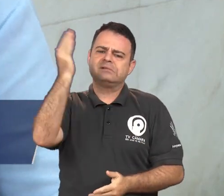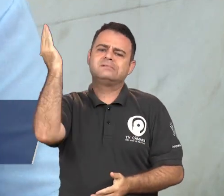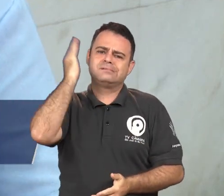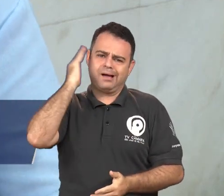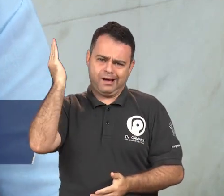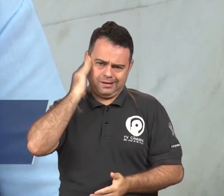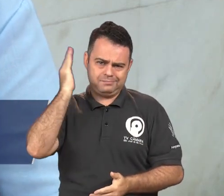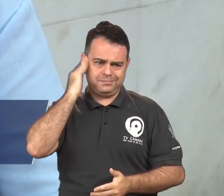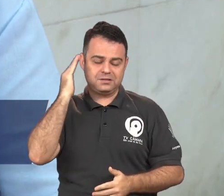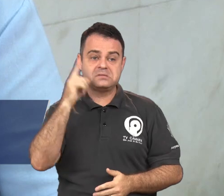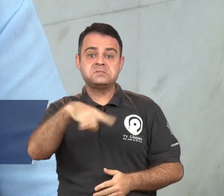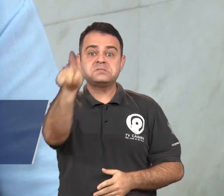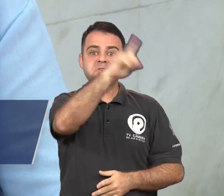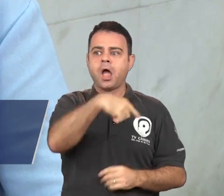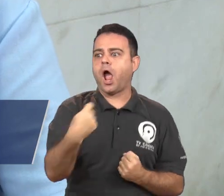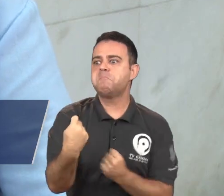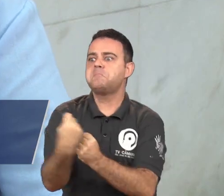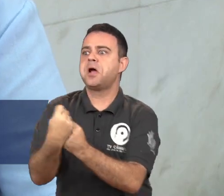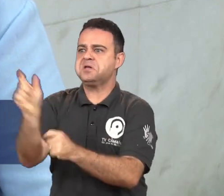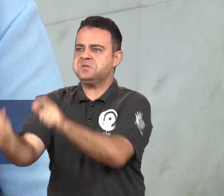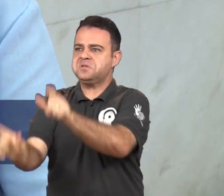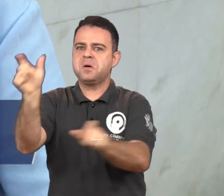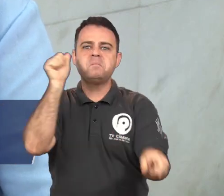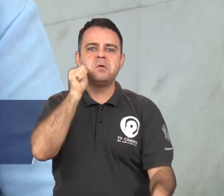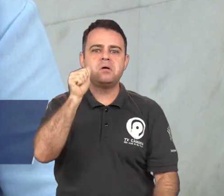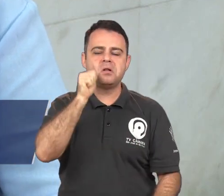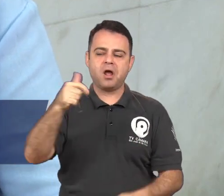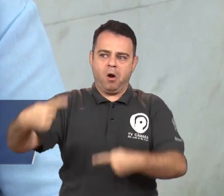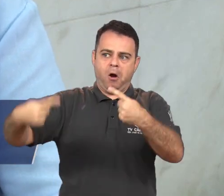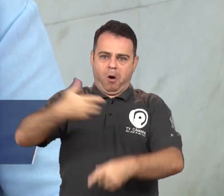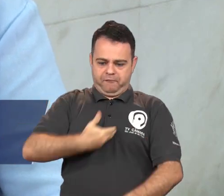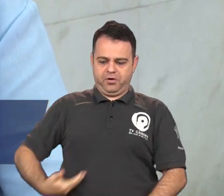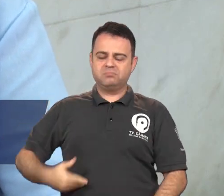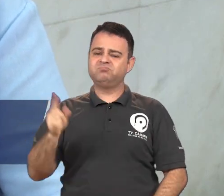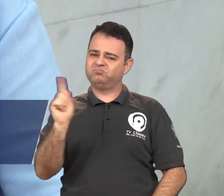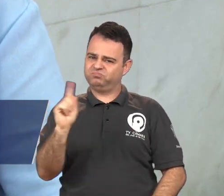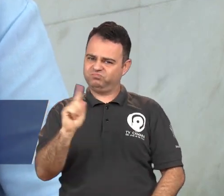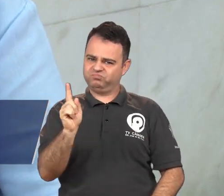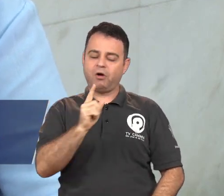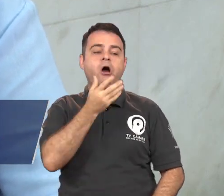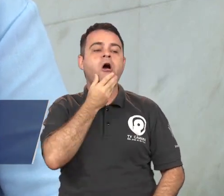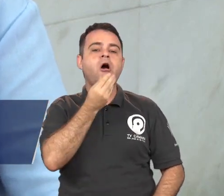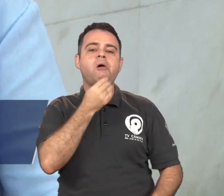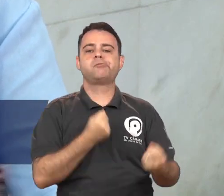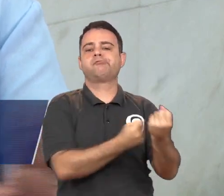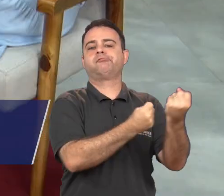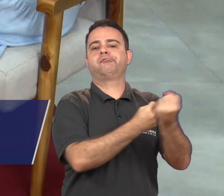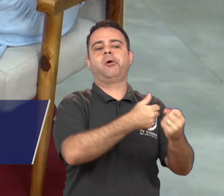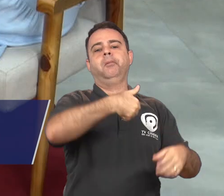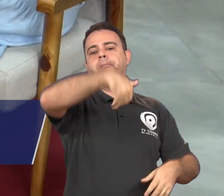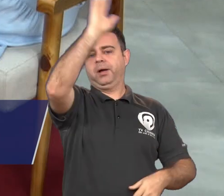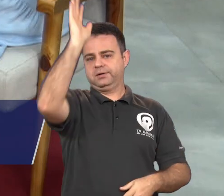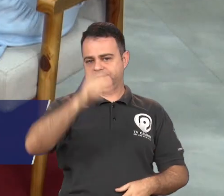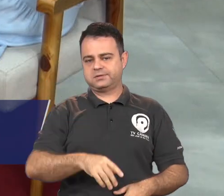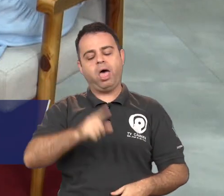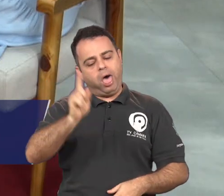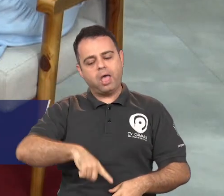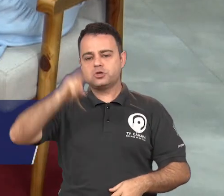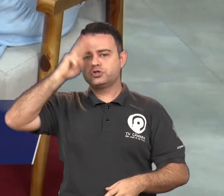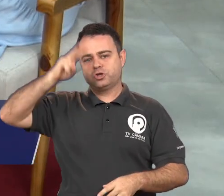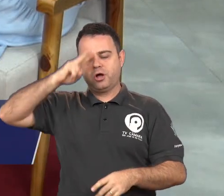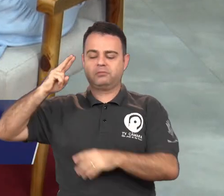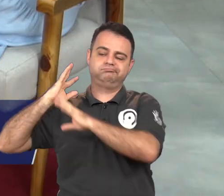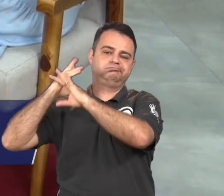o mesmo apoio para a candidata mulher como existe para o candidato. Isso é histórico, né, vereador? Isso é histórico, não